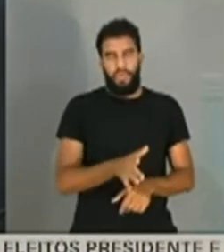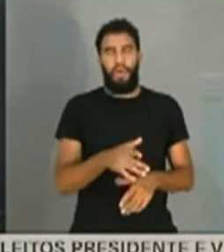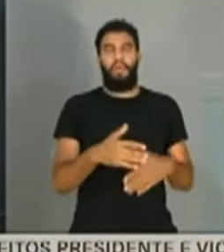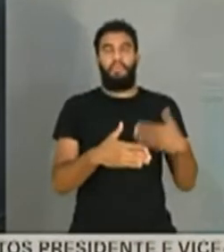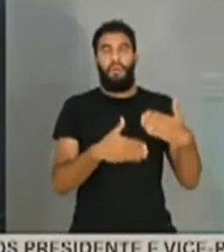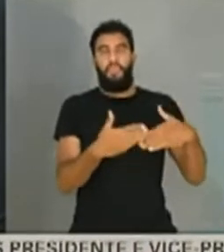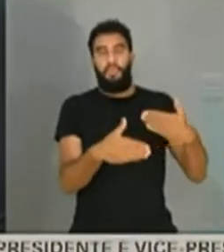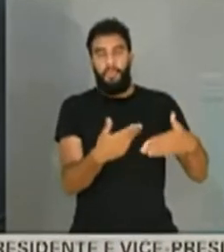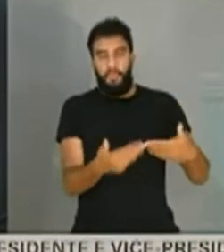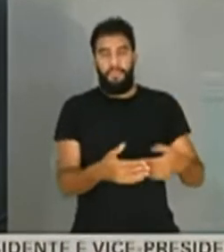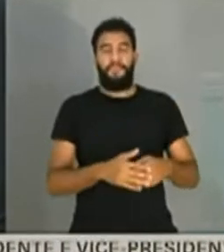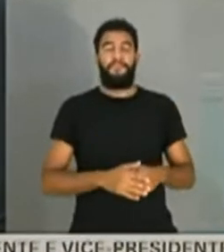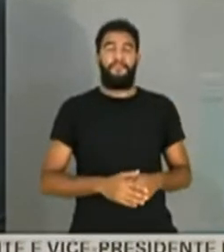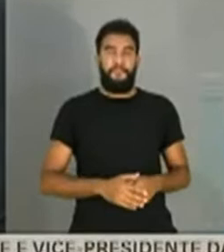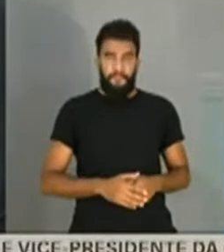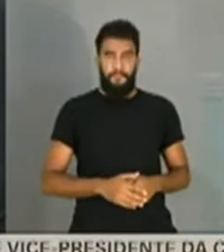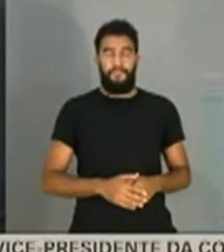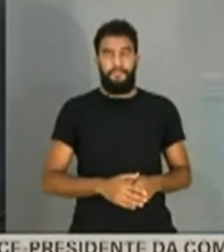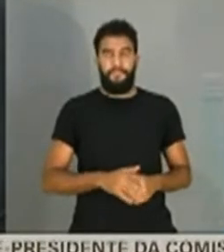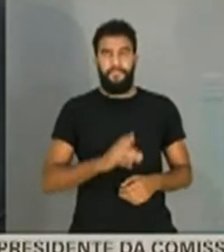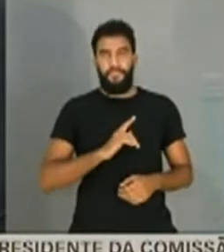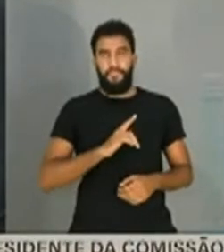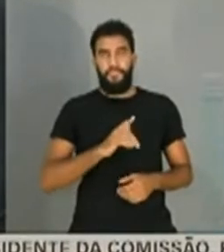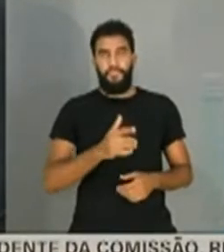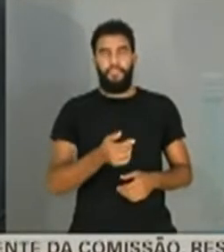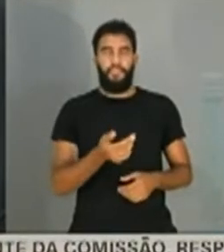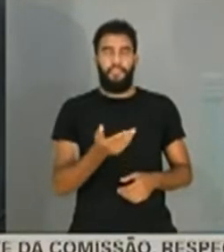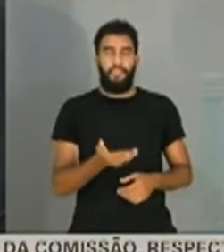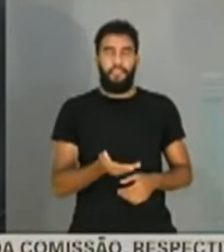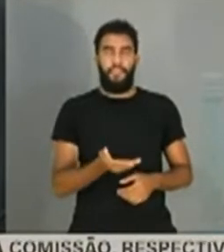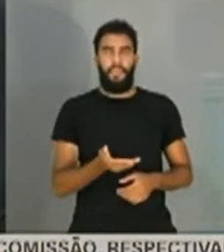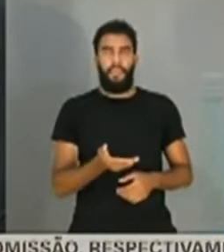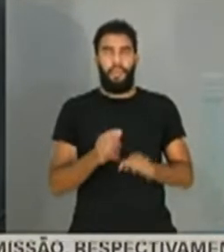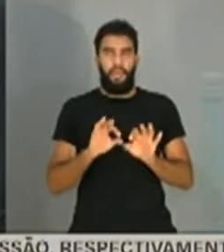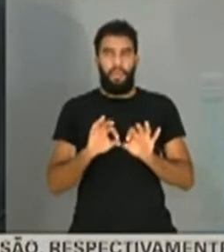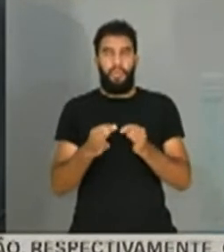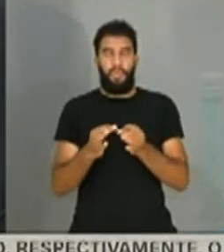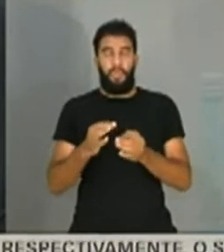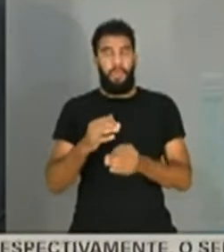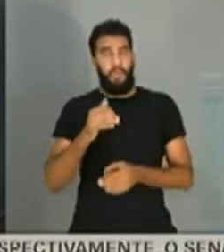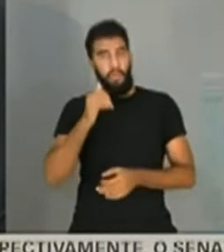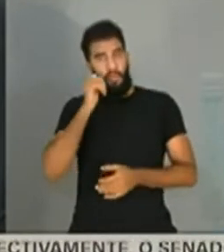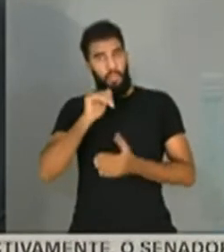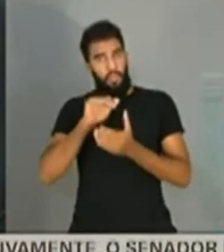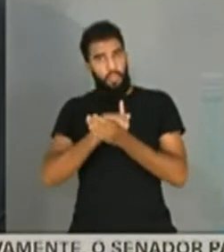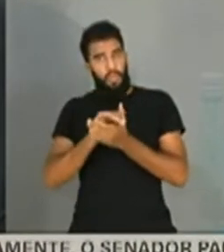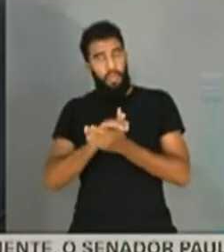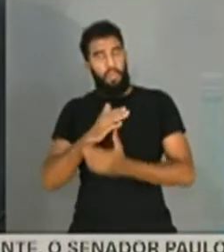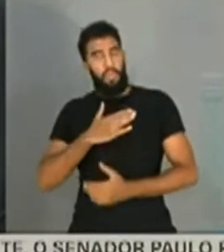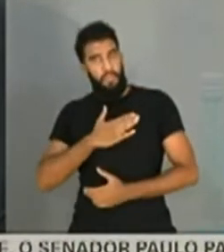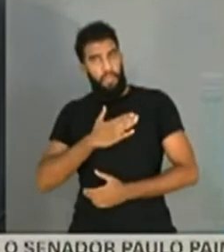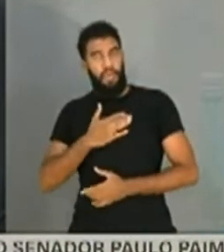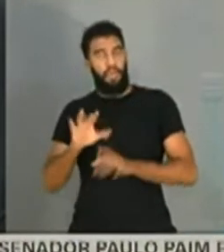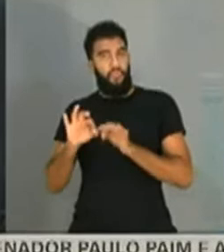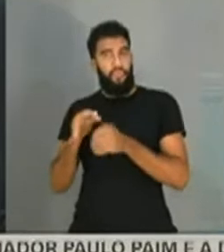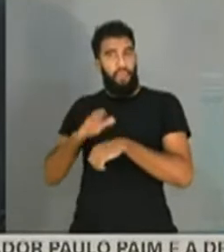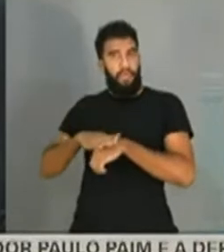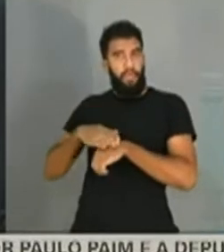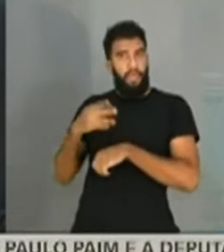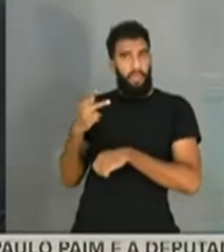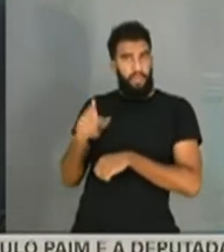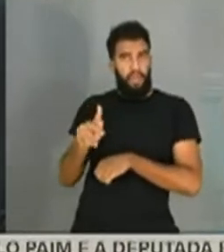Hoje, quem detém da parte da família é a parte da minha esposa, que é uma empresa família, e isso de muitos anos